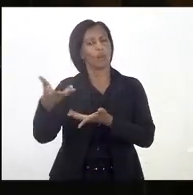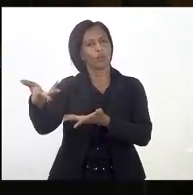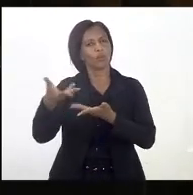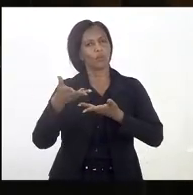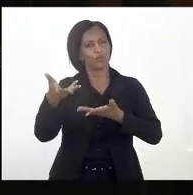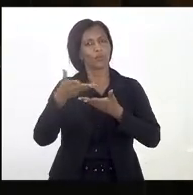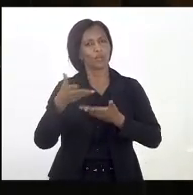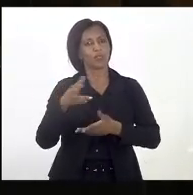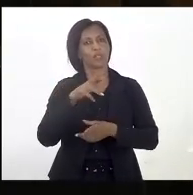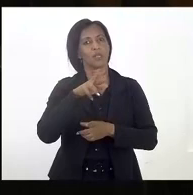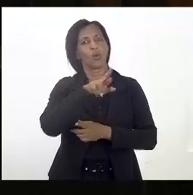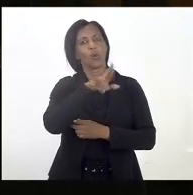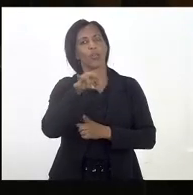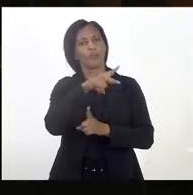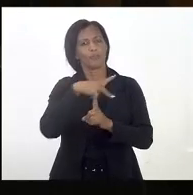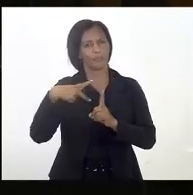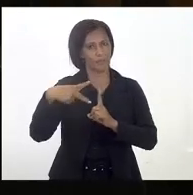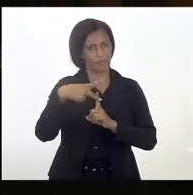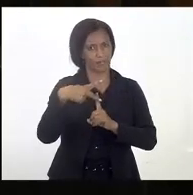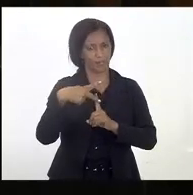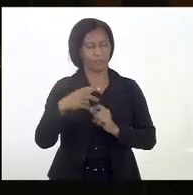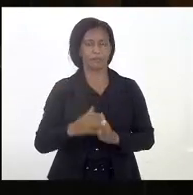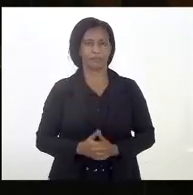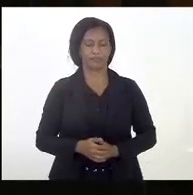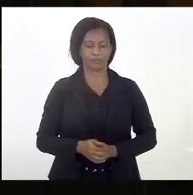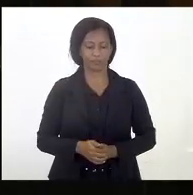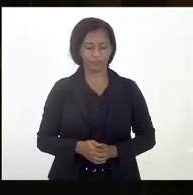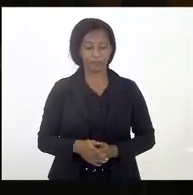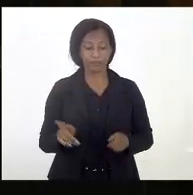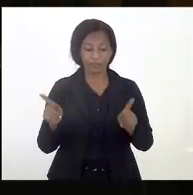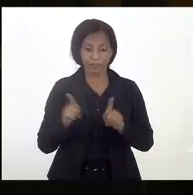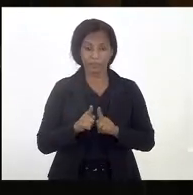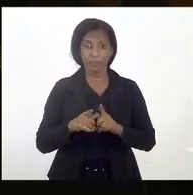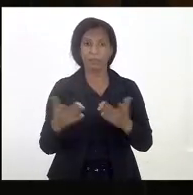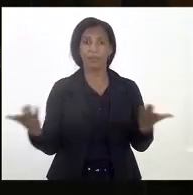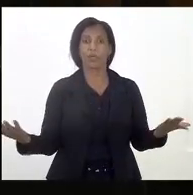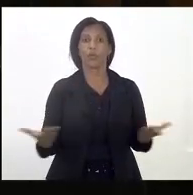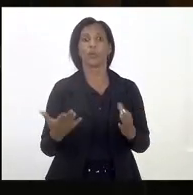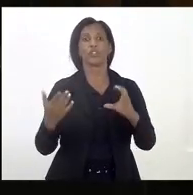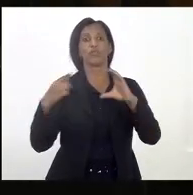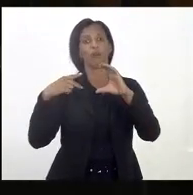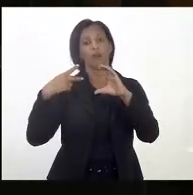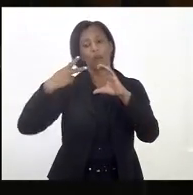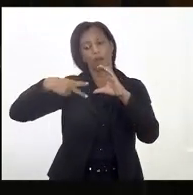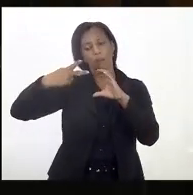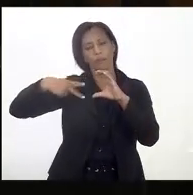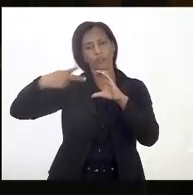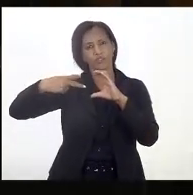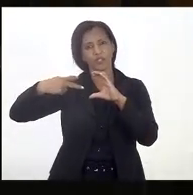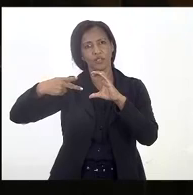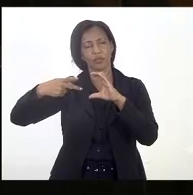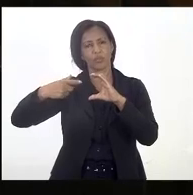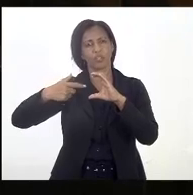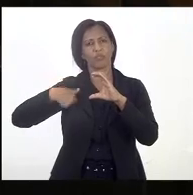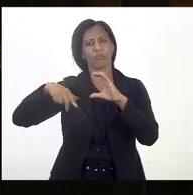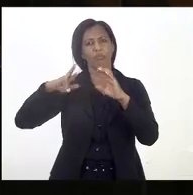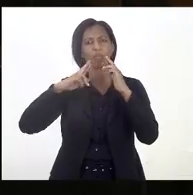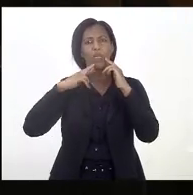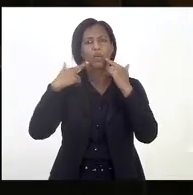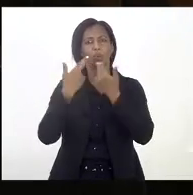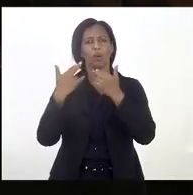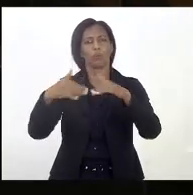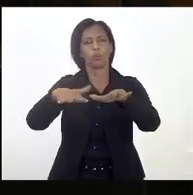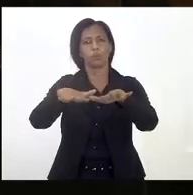do Rio previdência Além disso eu participei hoje na câmara de vereadores do a República